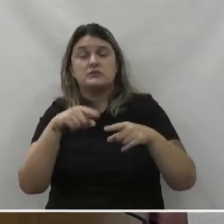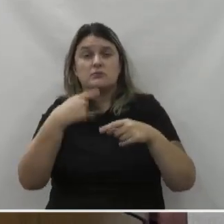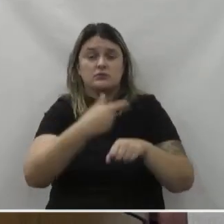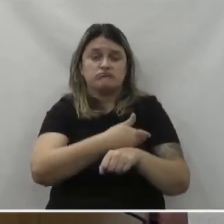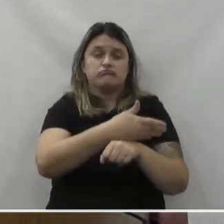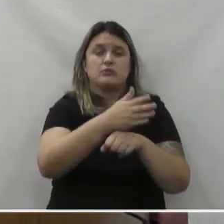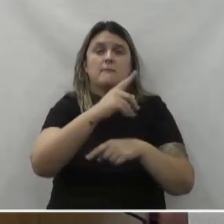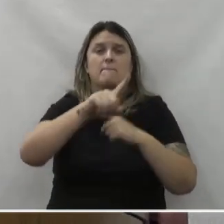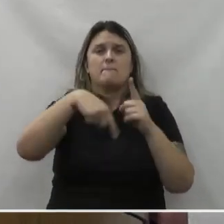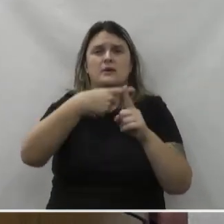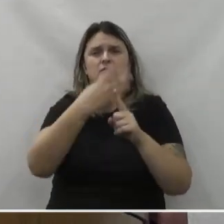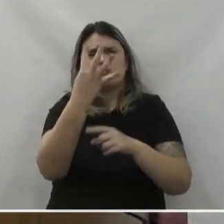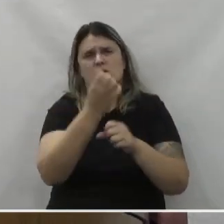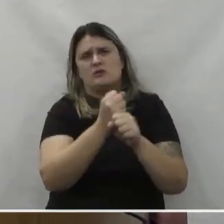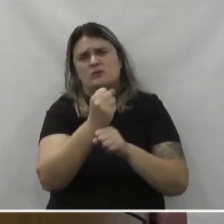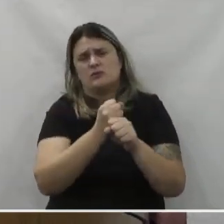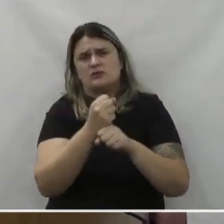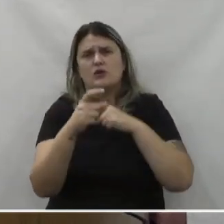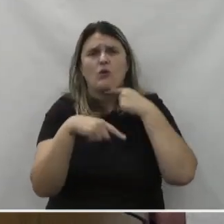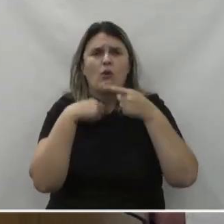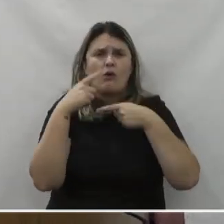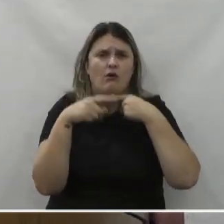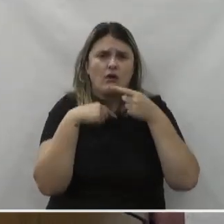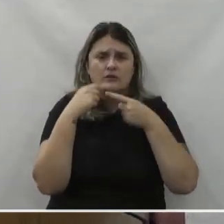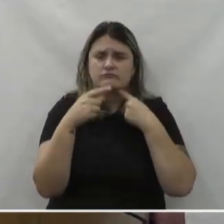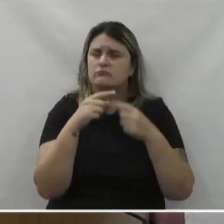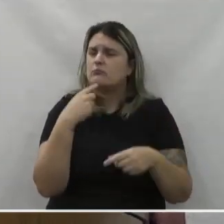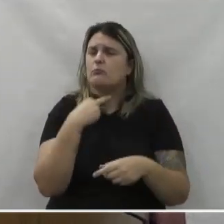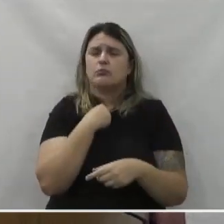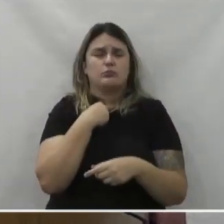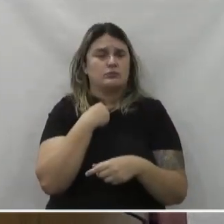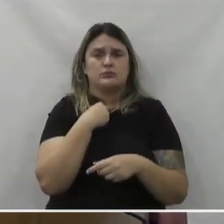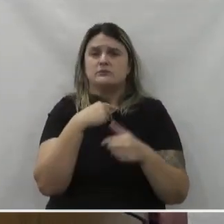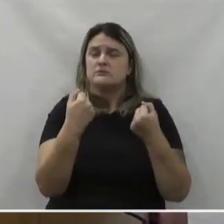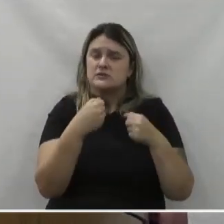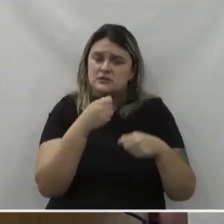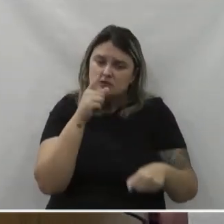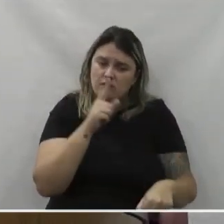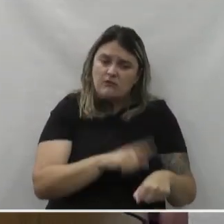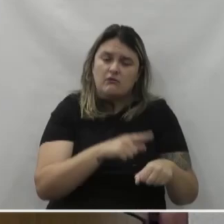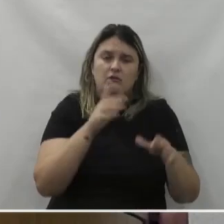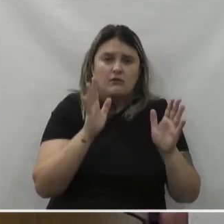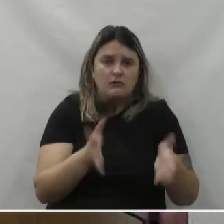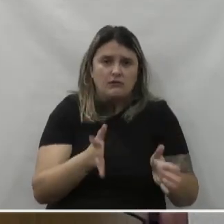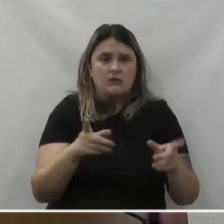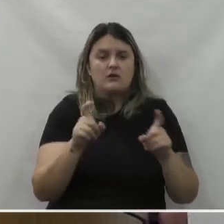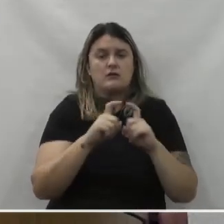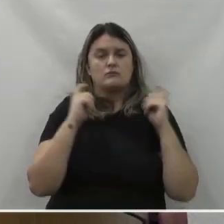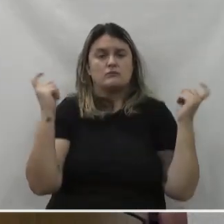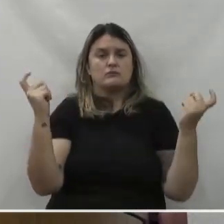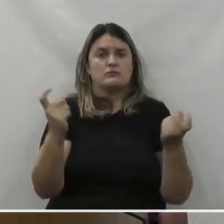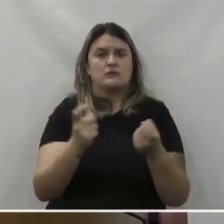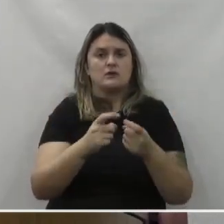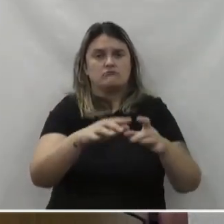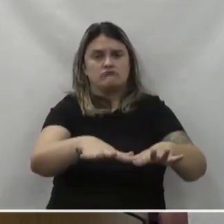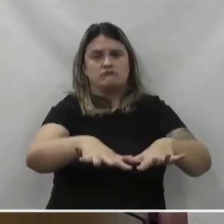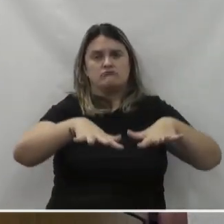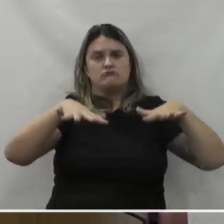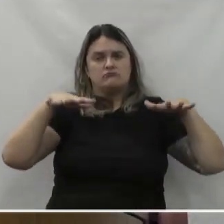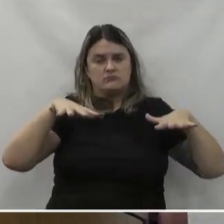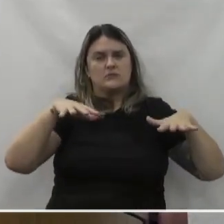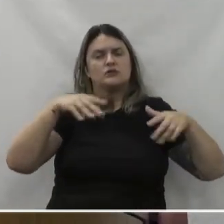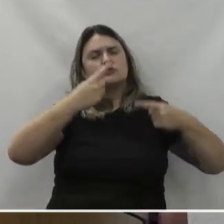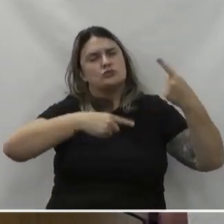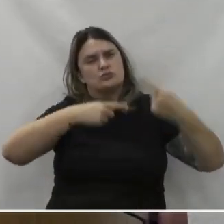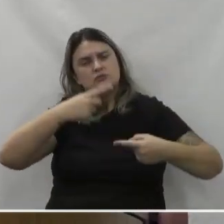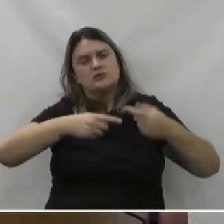mais 4 anos do nosso mandato aqui, a gente vivendo nessa escuridão em União da Vitória. Eu acho que a gente, como vereador, a gente